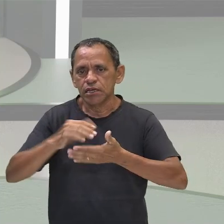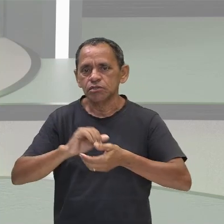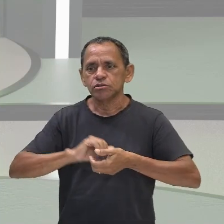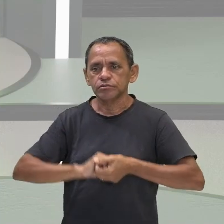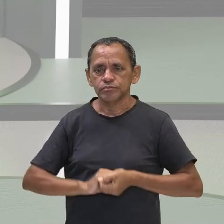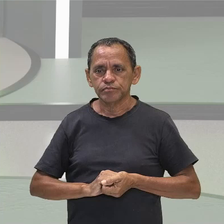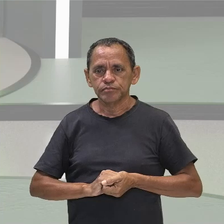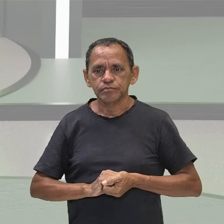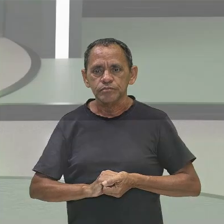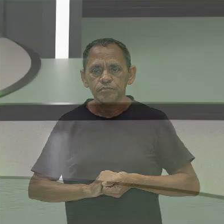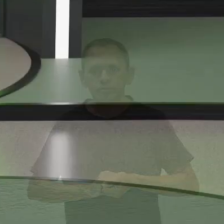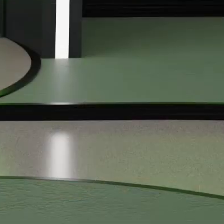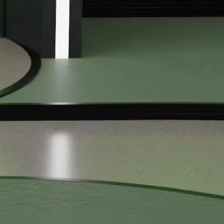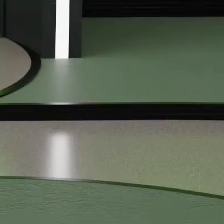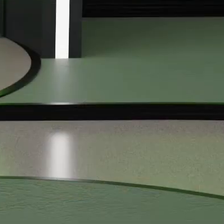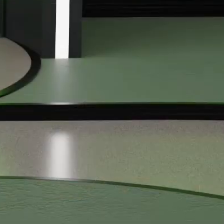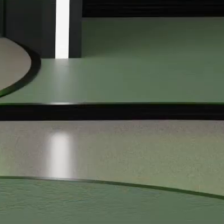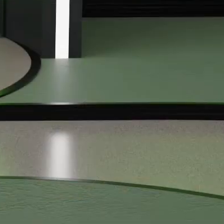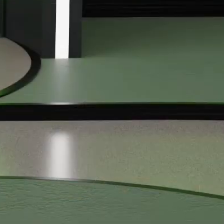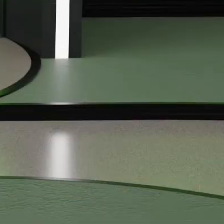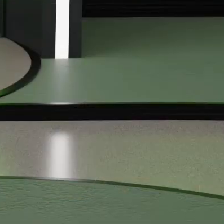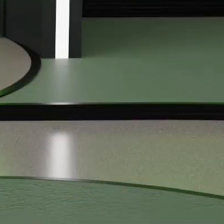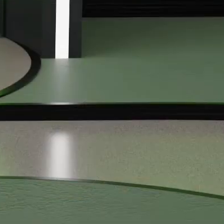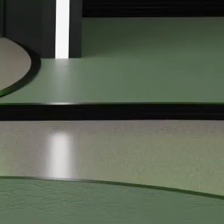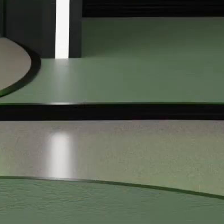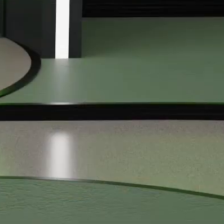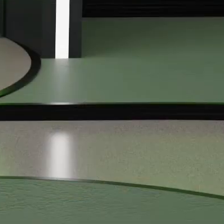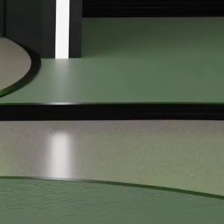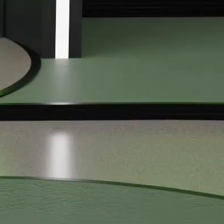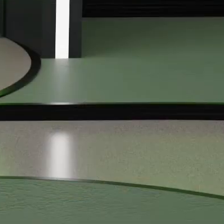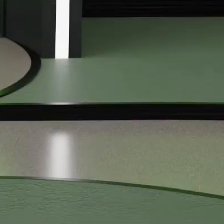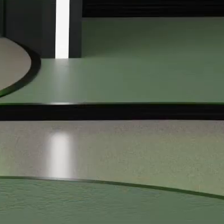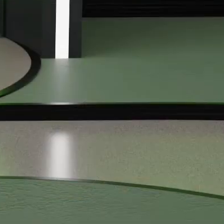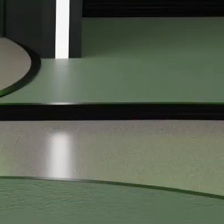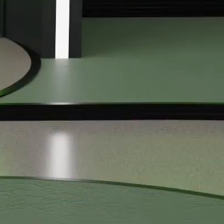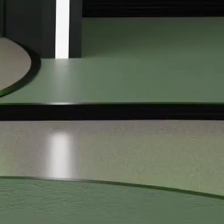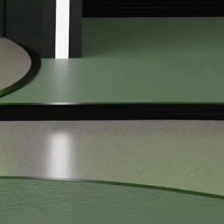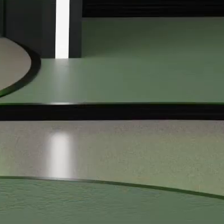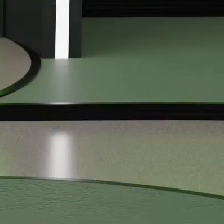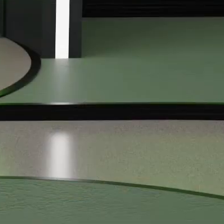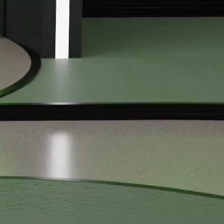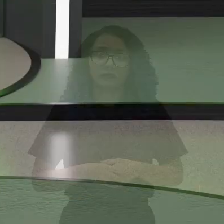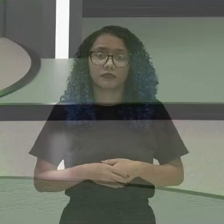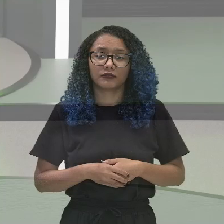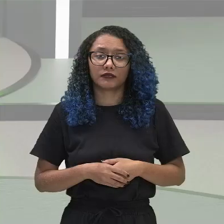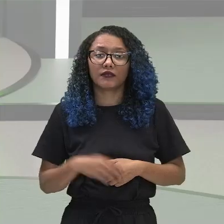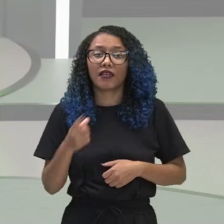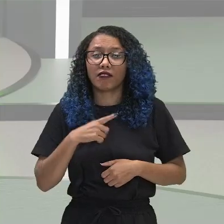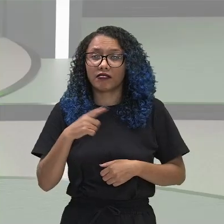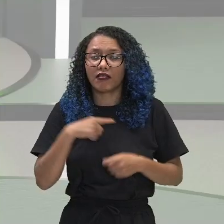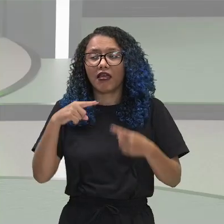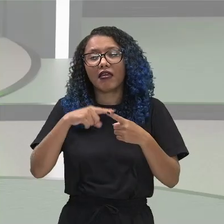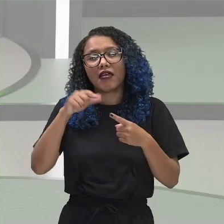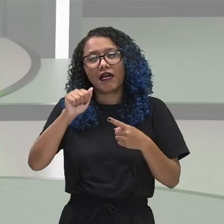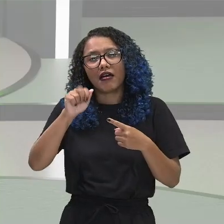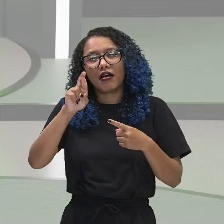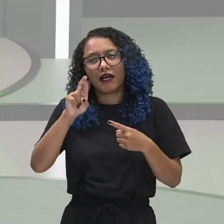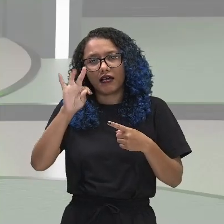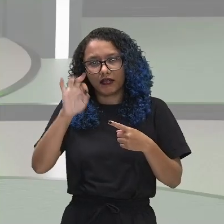sangue arterial, quanto veias, porque nós já sabemos que as veias conduzem sangue venoso a partir